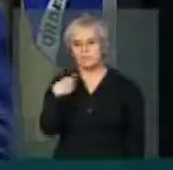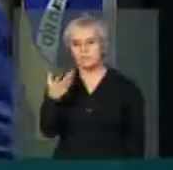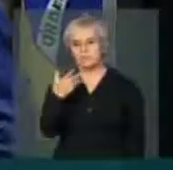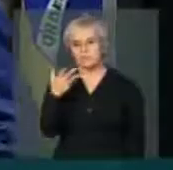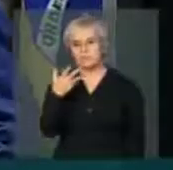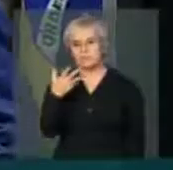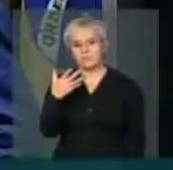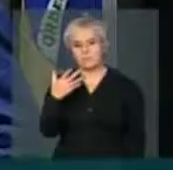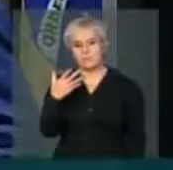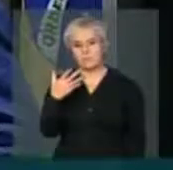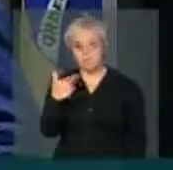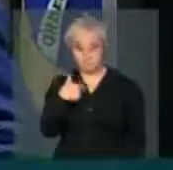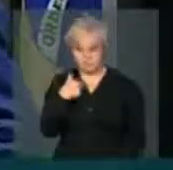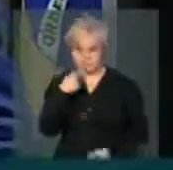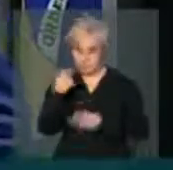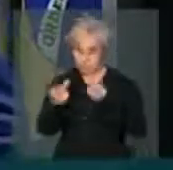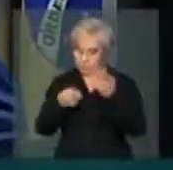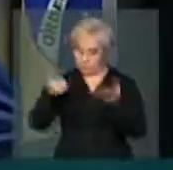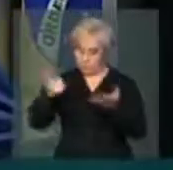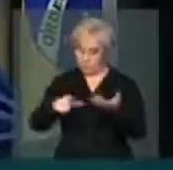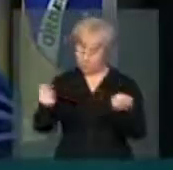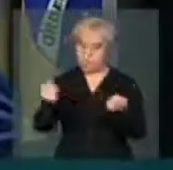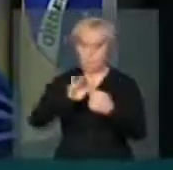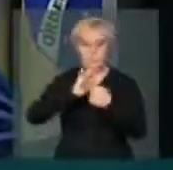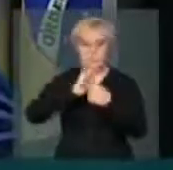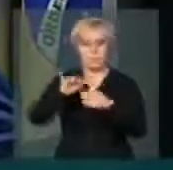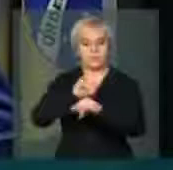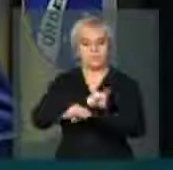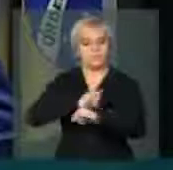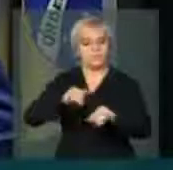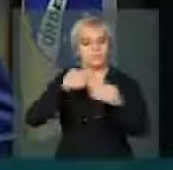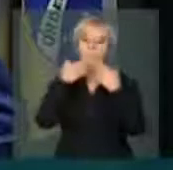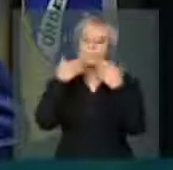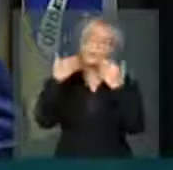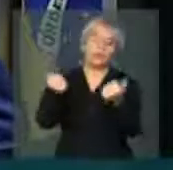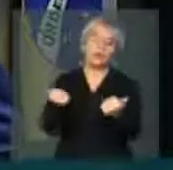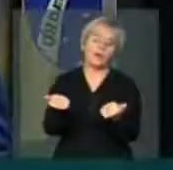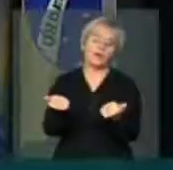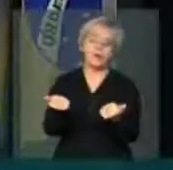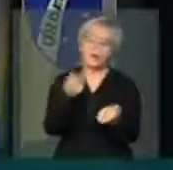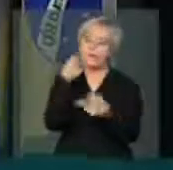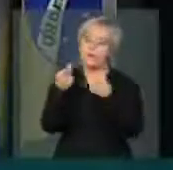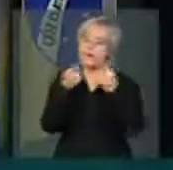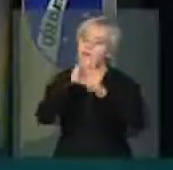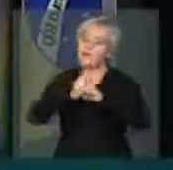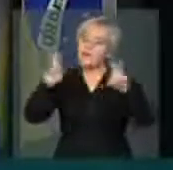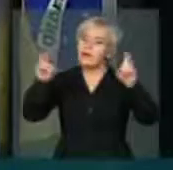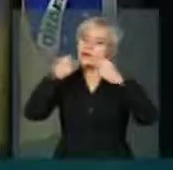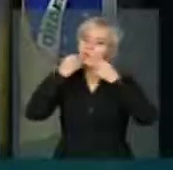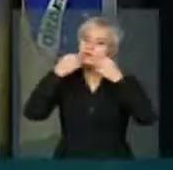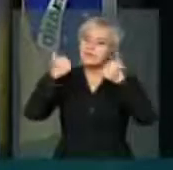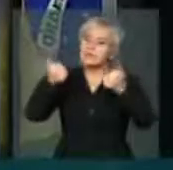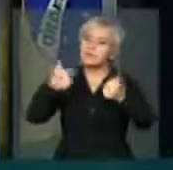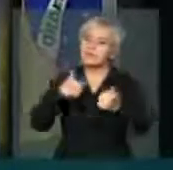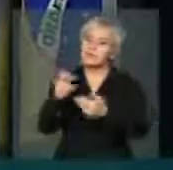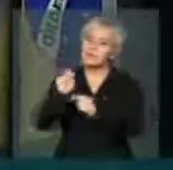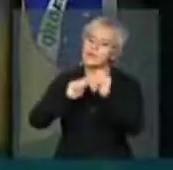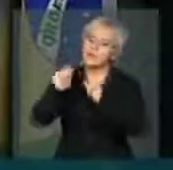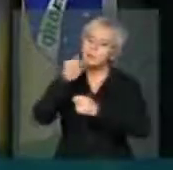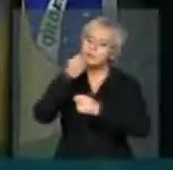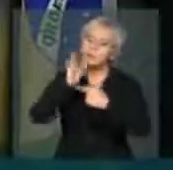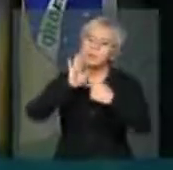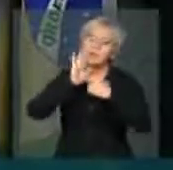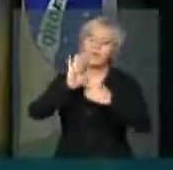esta minha reestreia tivesse um tom mais festivo. Gostaria que a economia tivesse bons números para